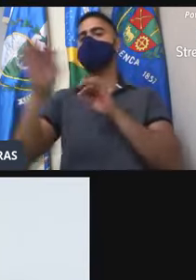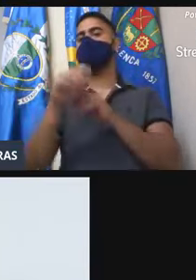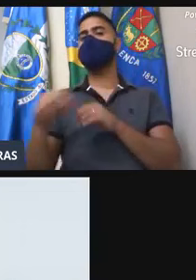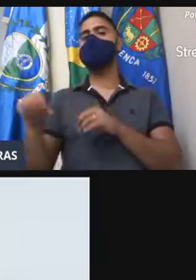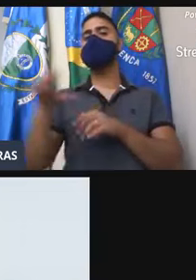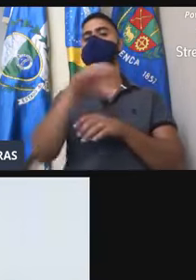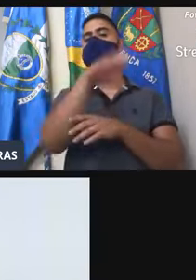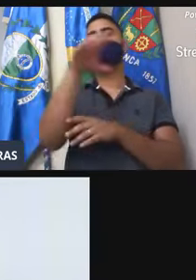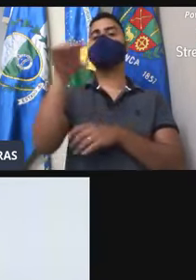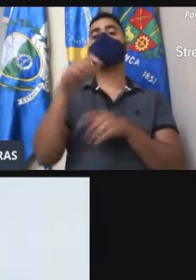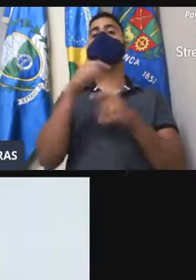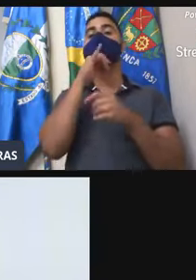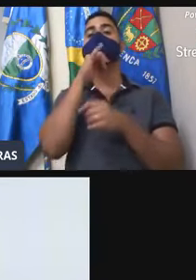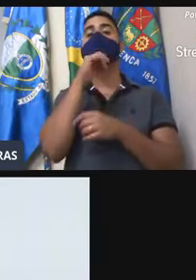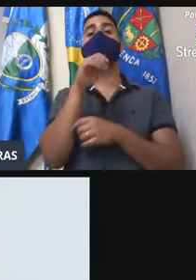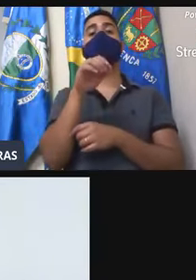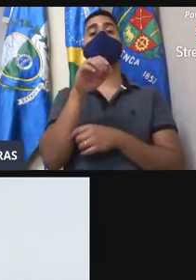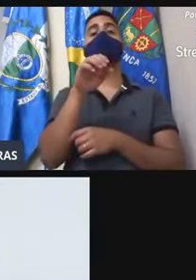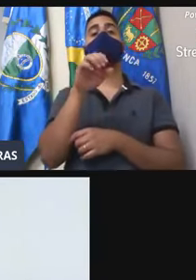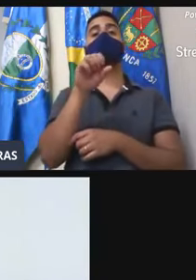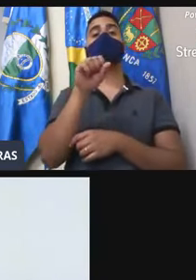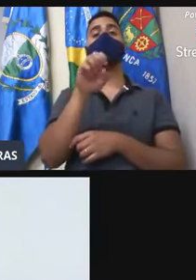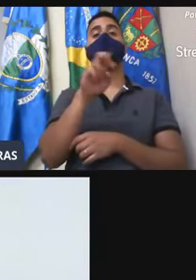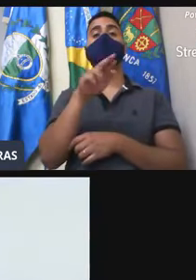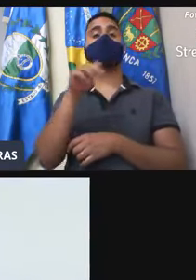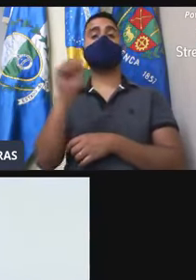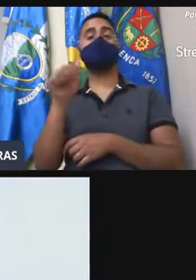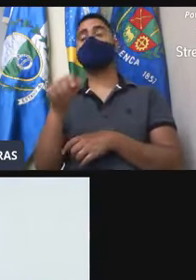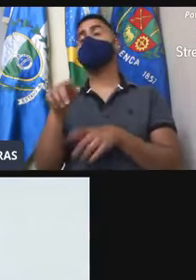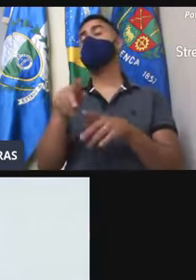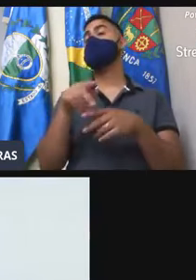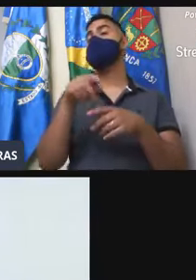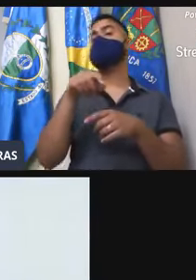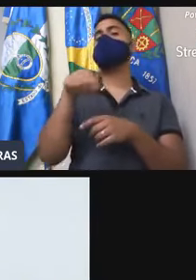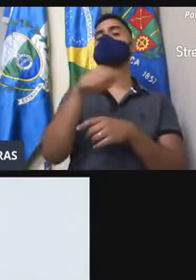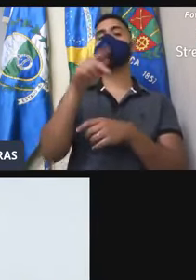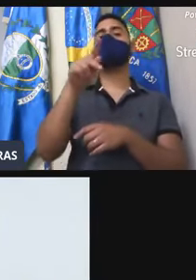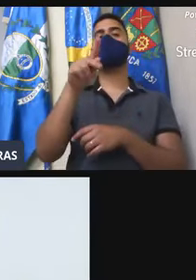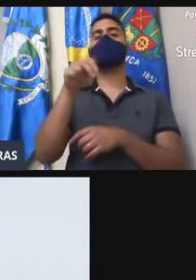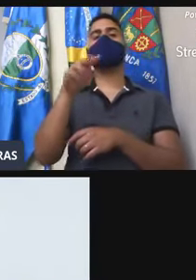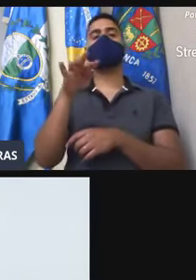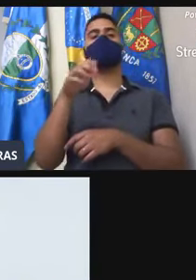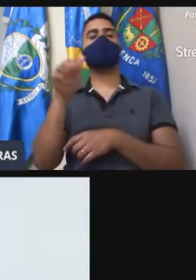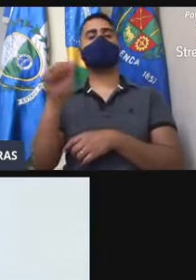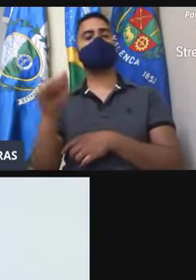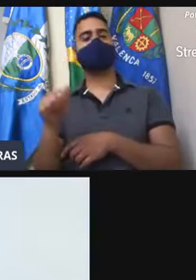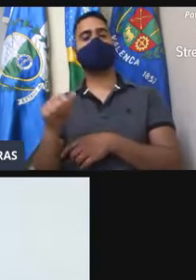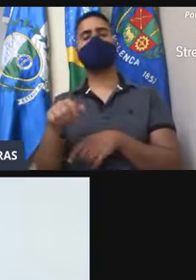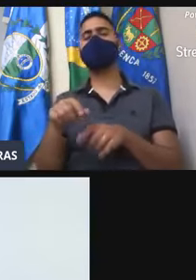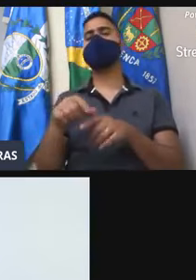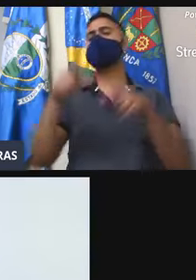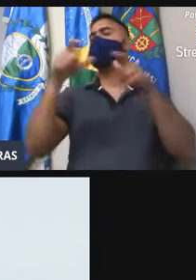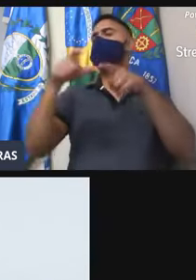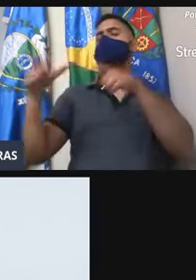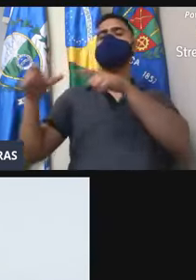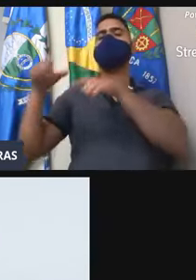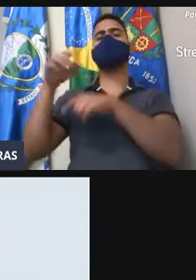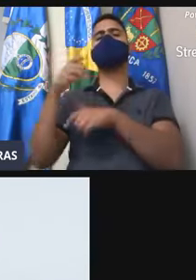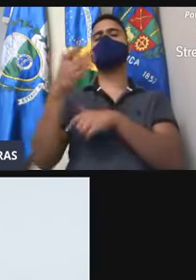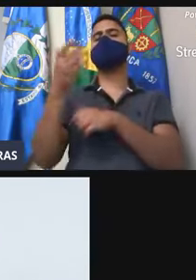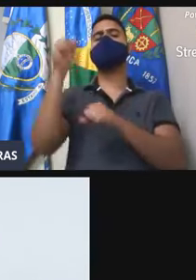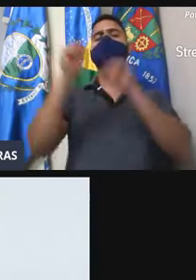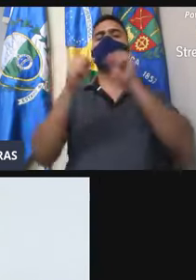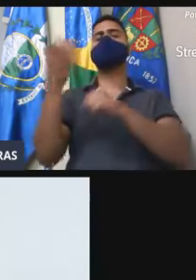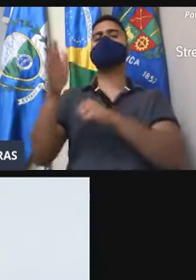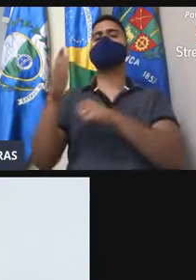alternativo para subir a Serra da Glória, para passar dentro do Parque Pentanha, o Espala 2, a parte alta do Dudu Lopes, porque